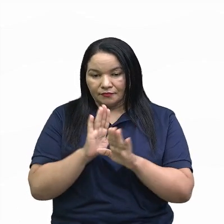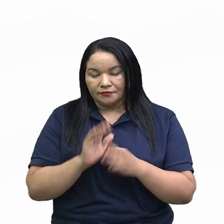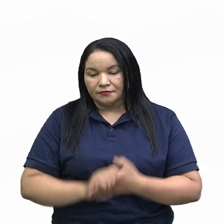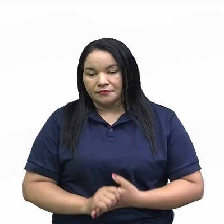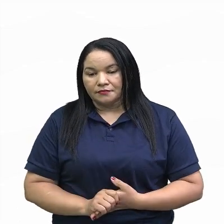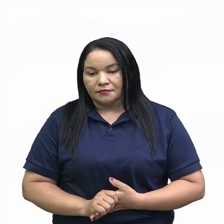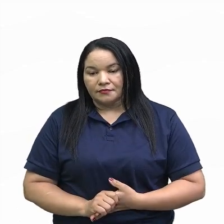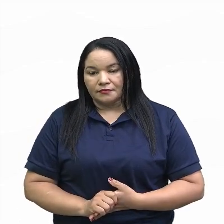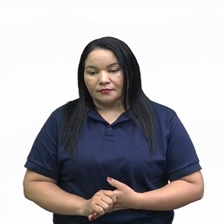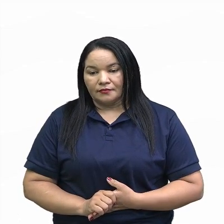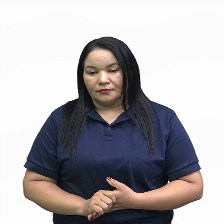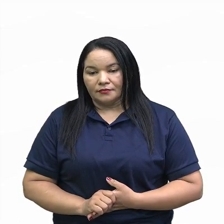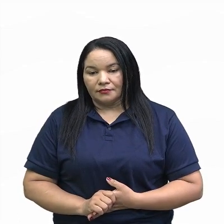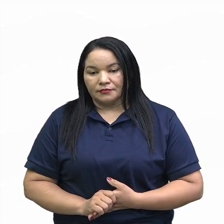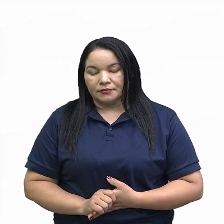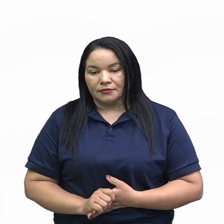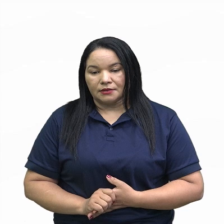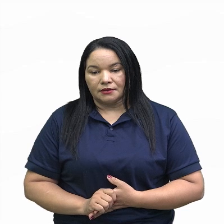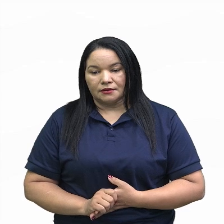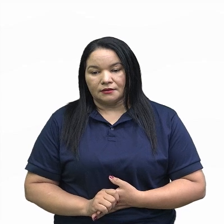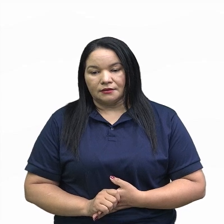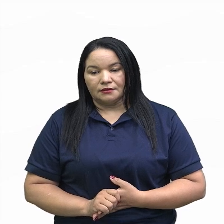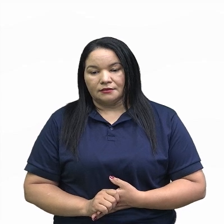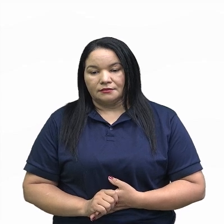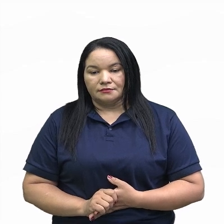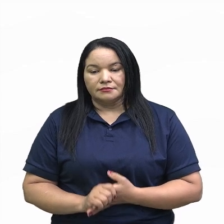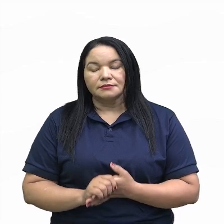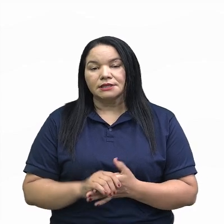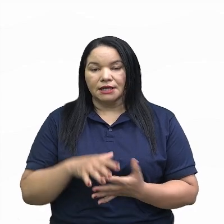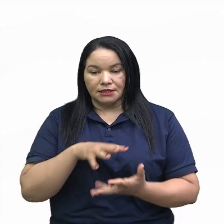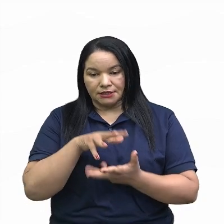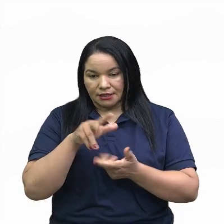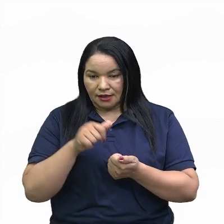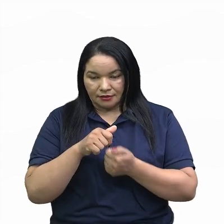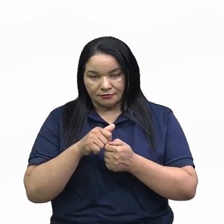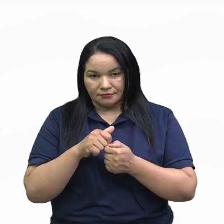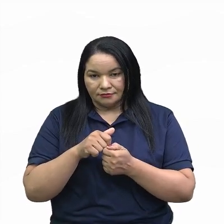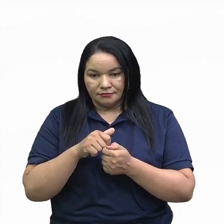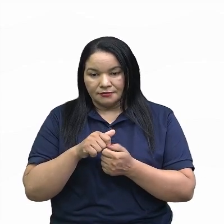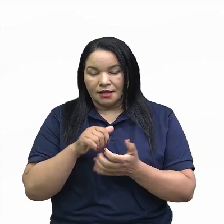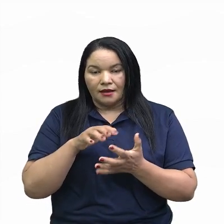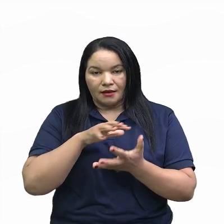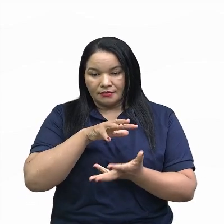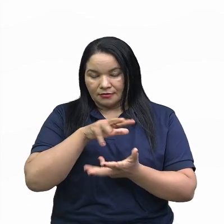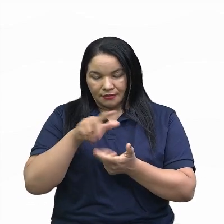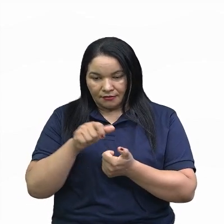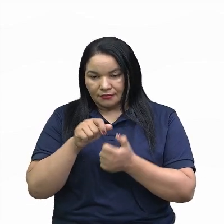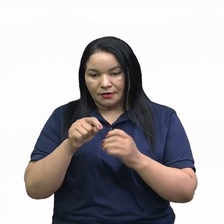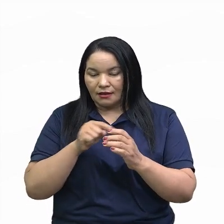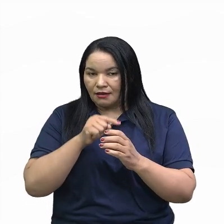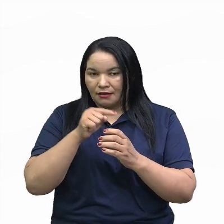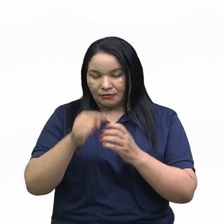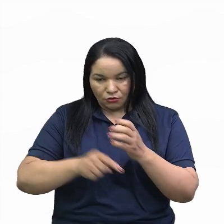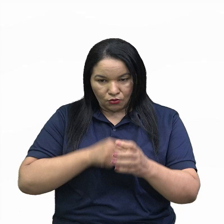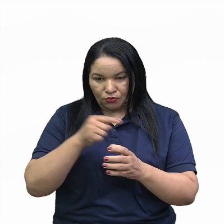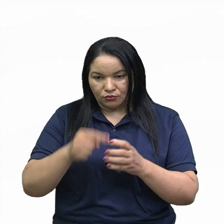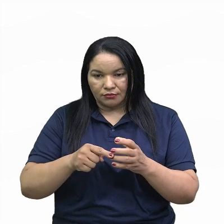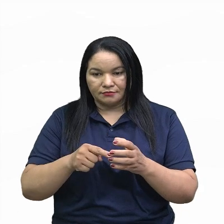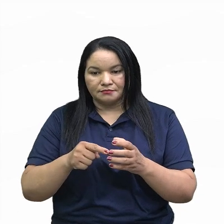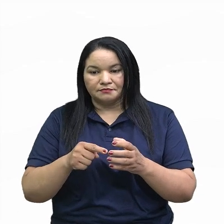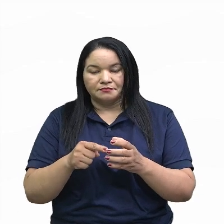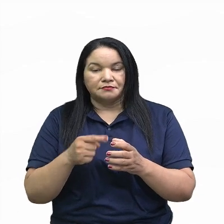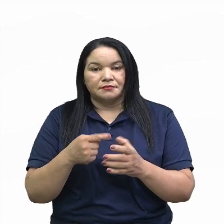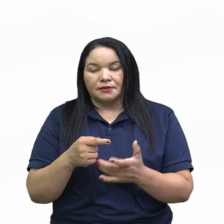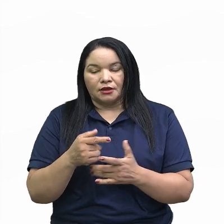nós já estávamos discutindo aqui, colocando. A Terra não pode ser redonda. Observem, esse é o ponto de